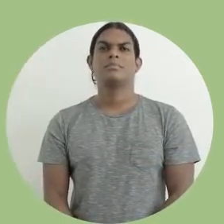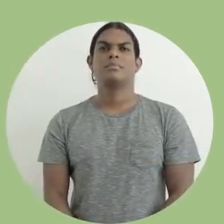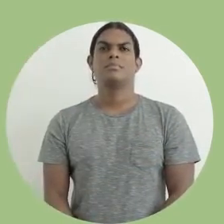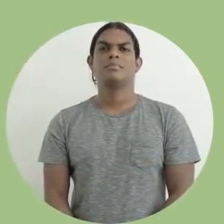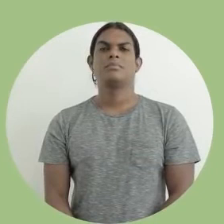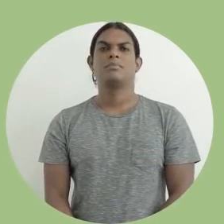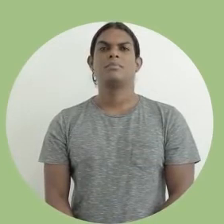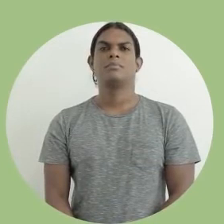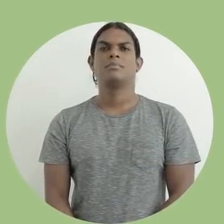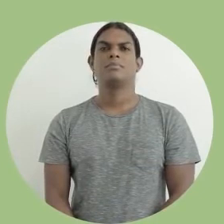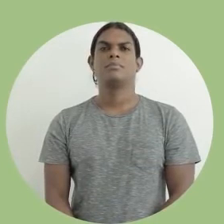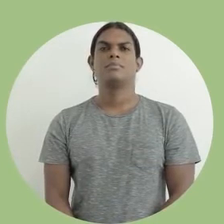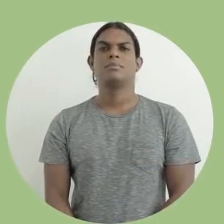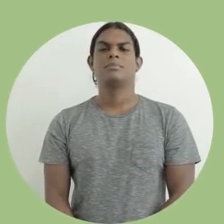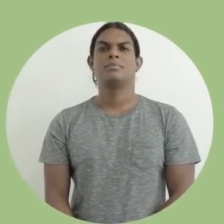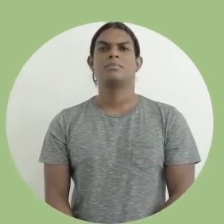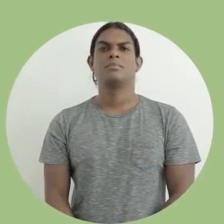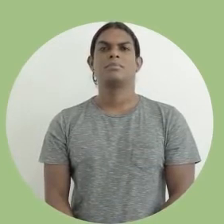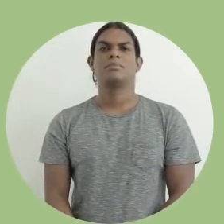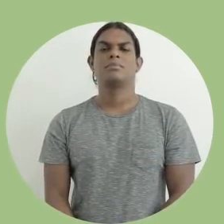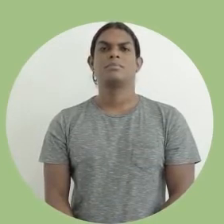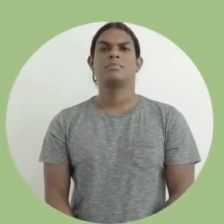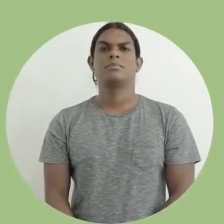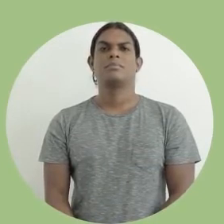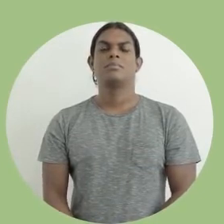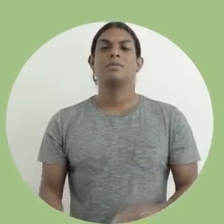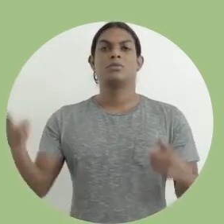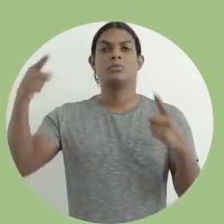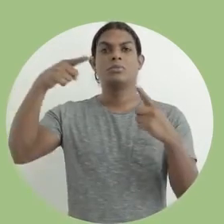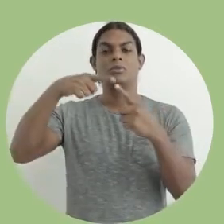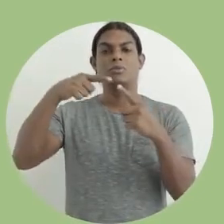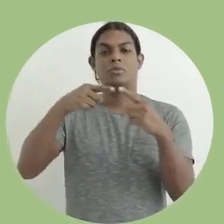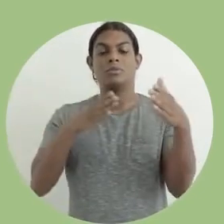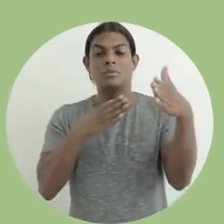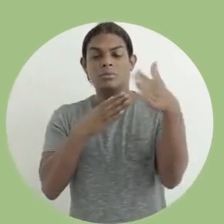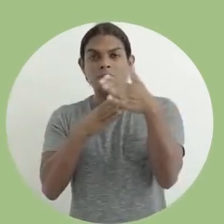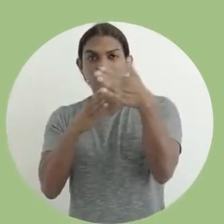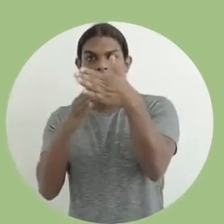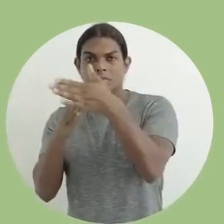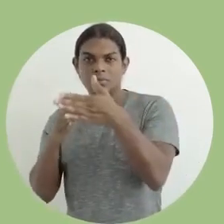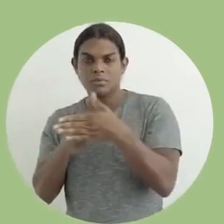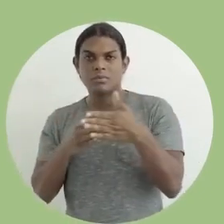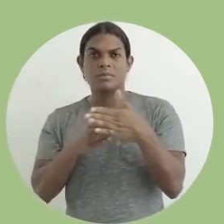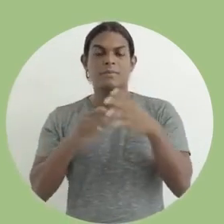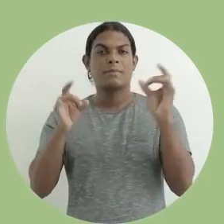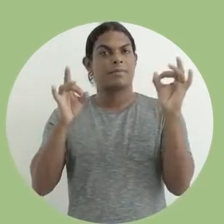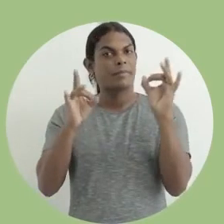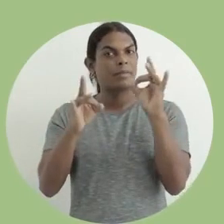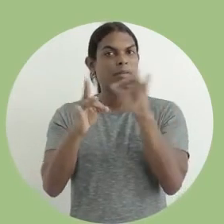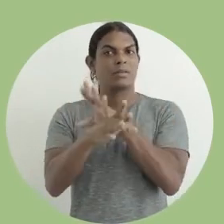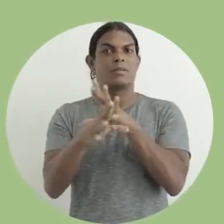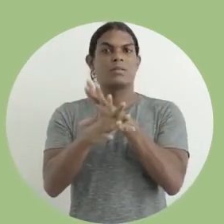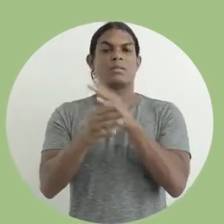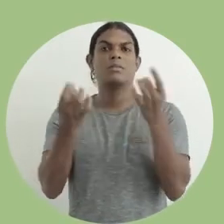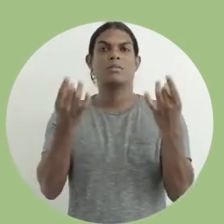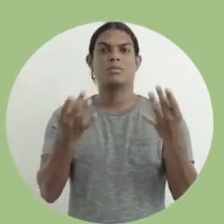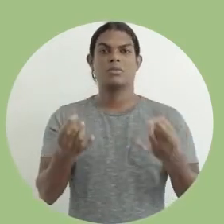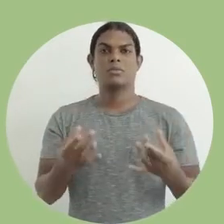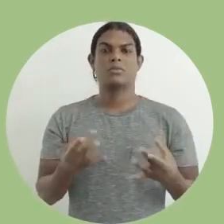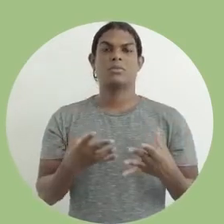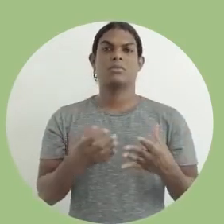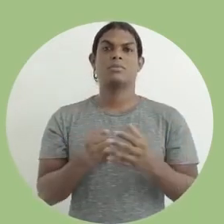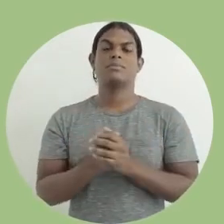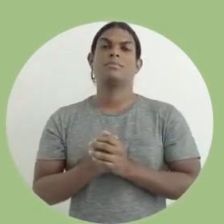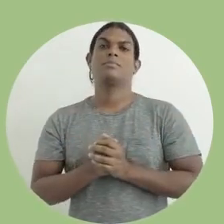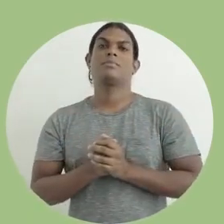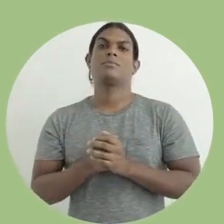alfandegárias entre os 34 países americanos, exceto Cuba devido aos seus embargos políticos, formando assim